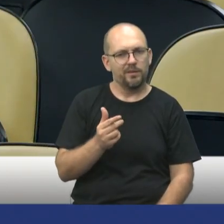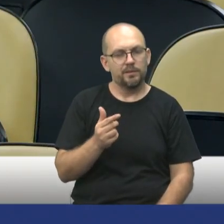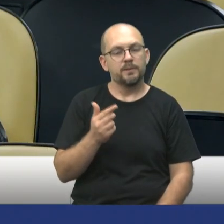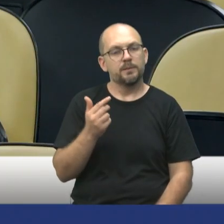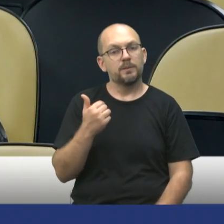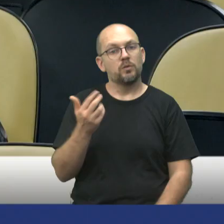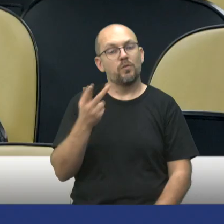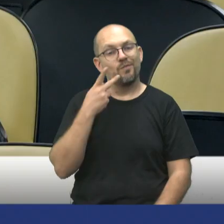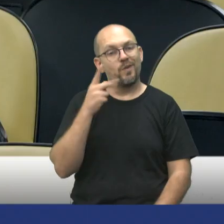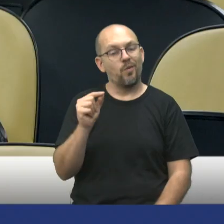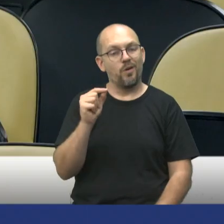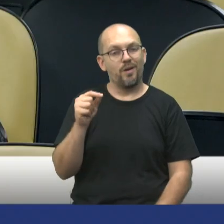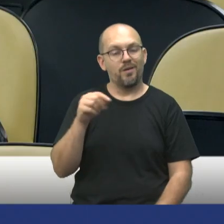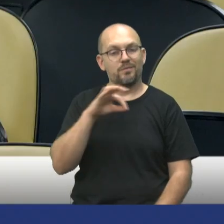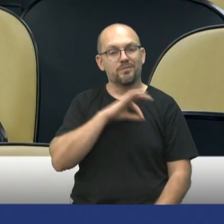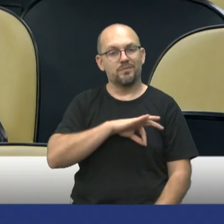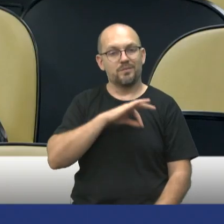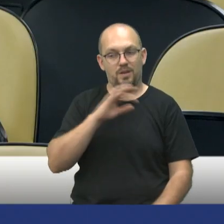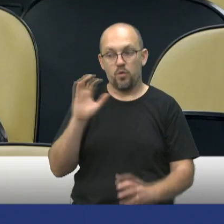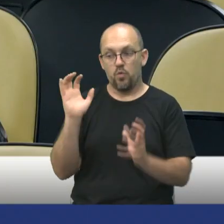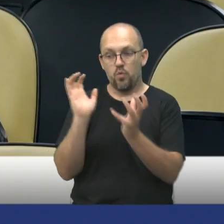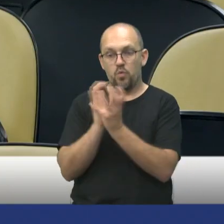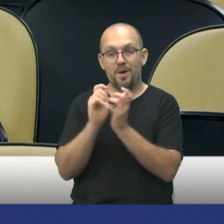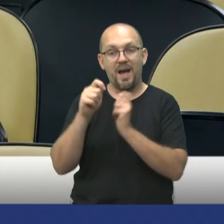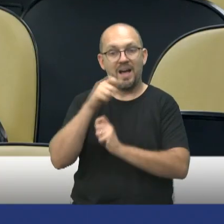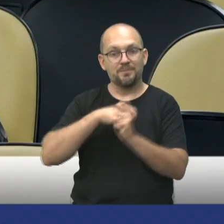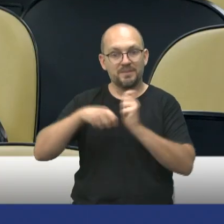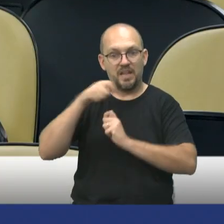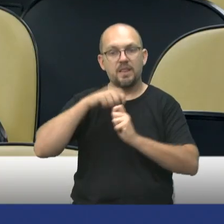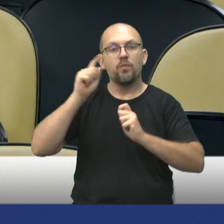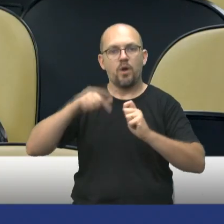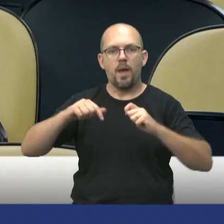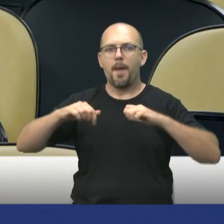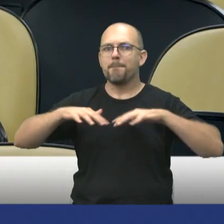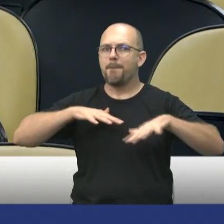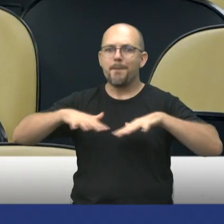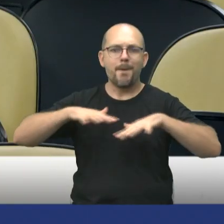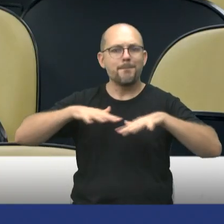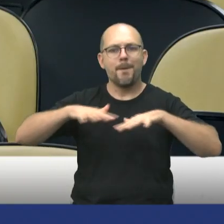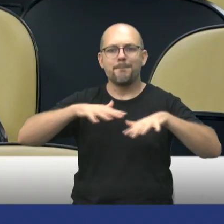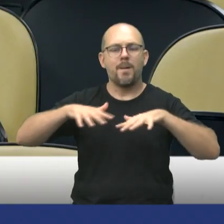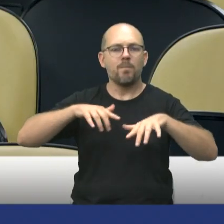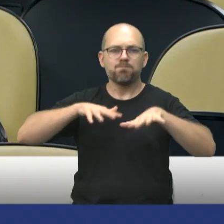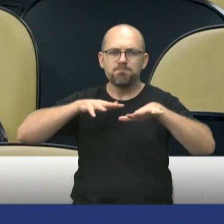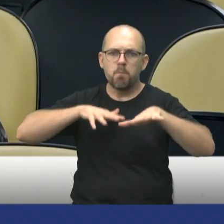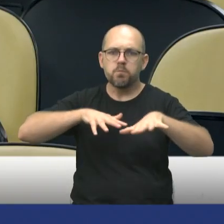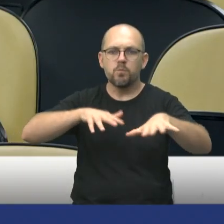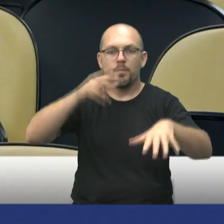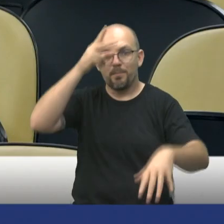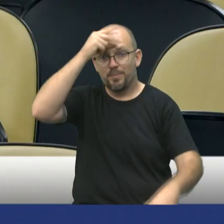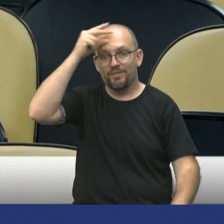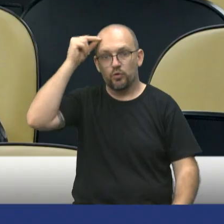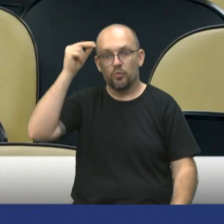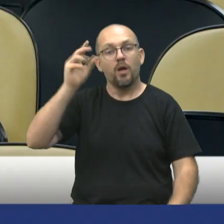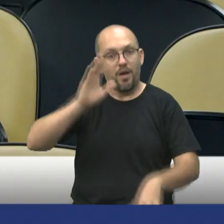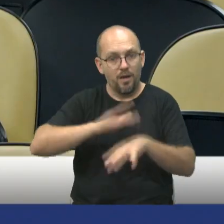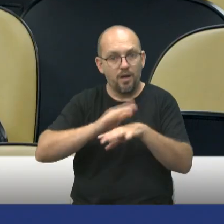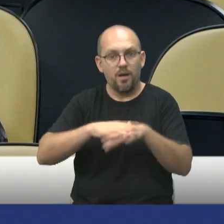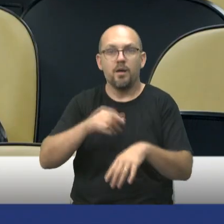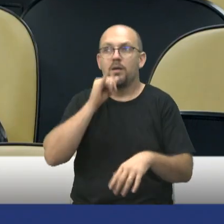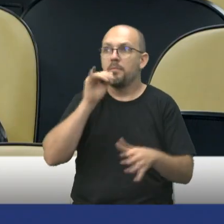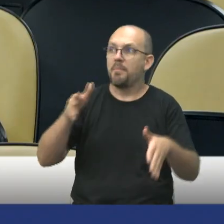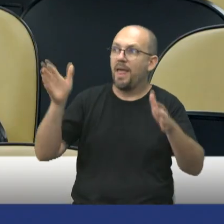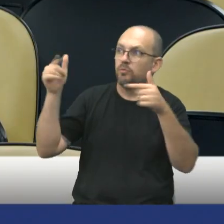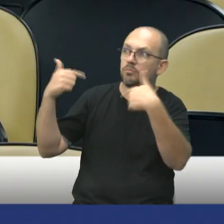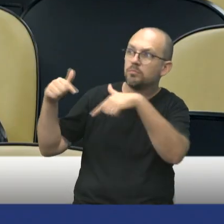agentes administrativos hoje, eles são a locomotiva da Prefeitura, principalmente no tangente aqui ao prédio, aos postos de